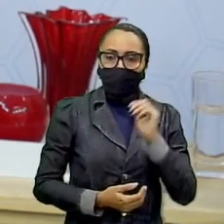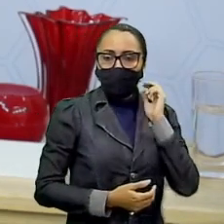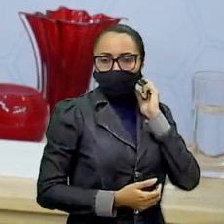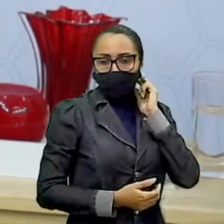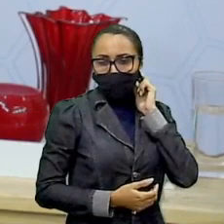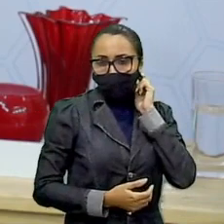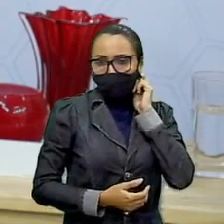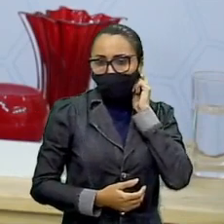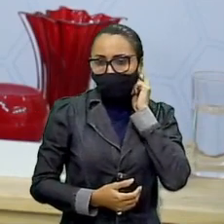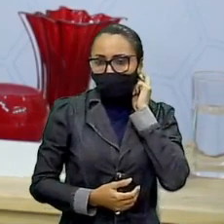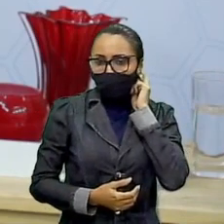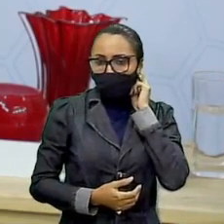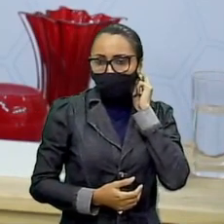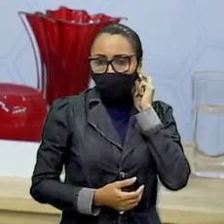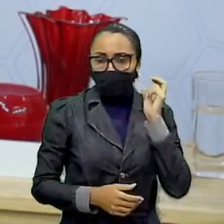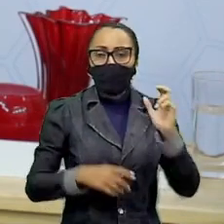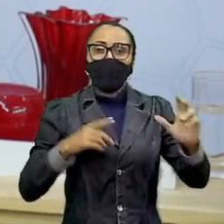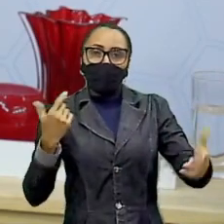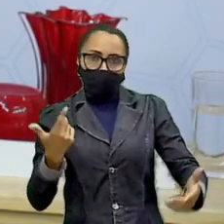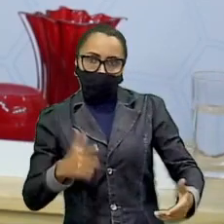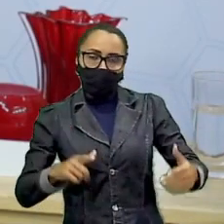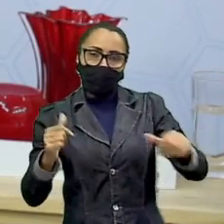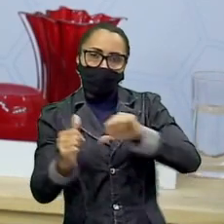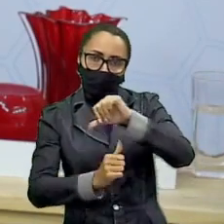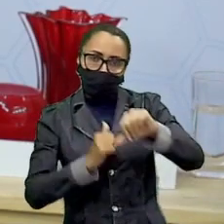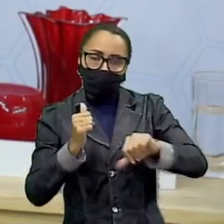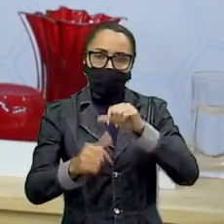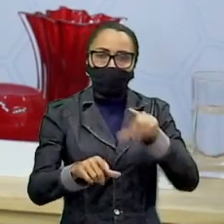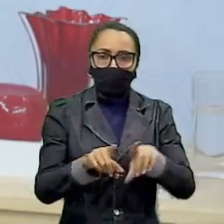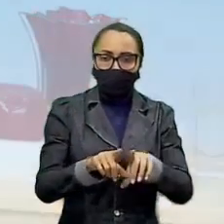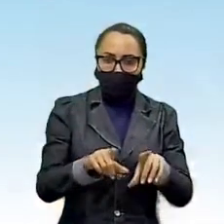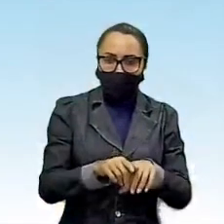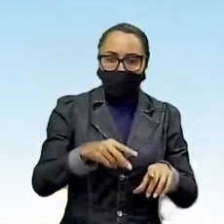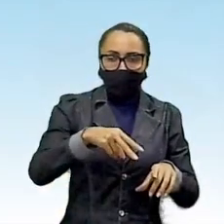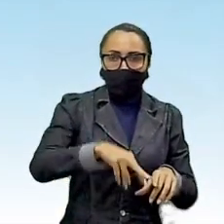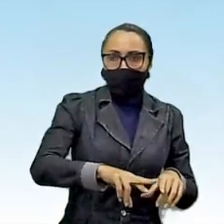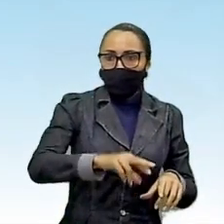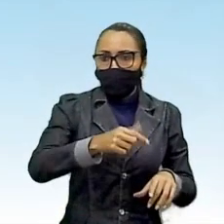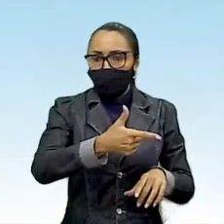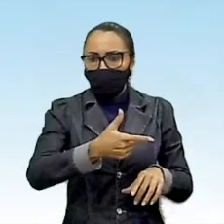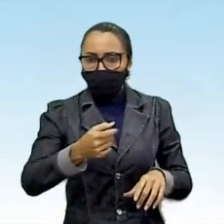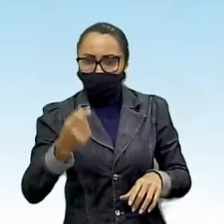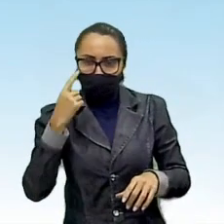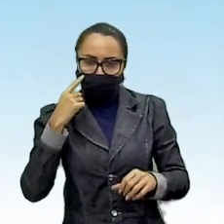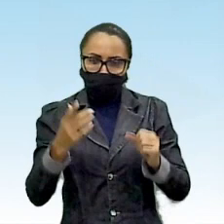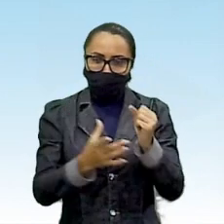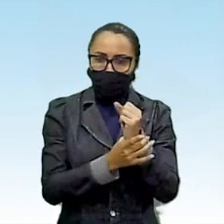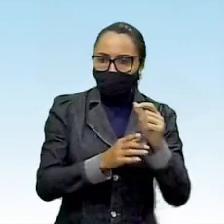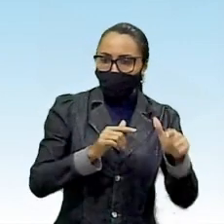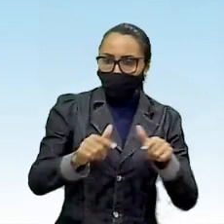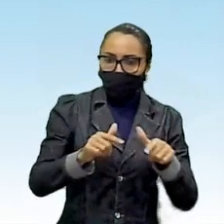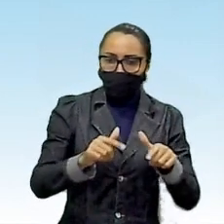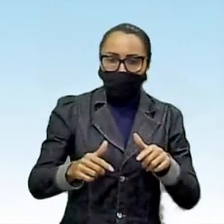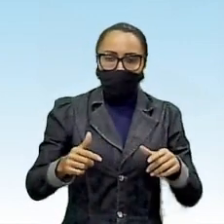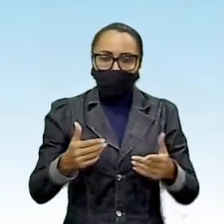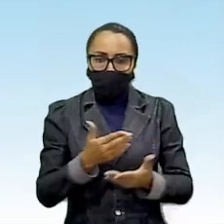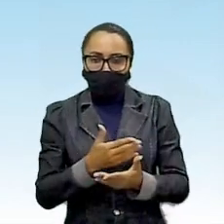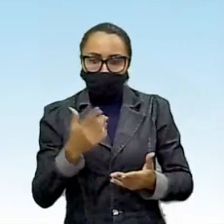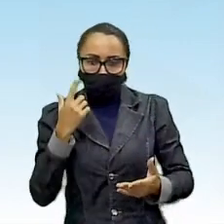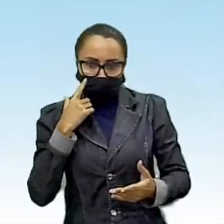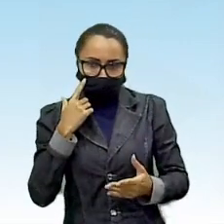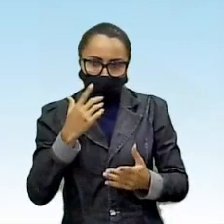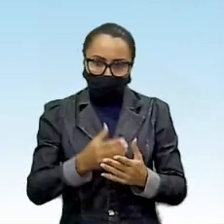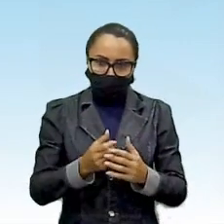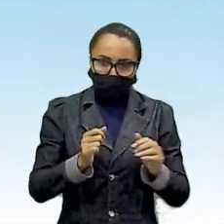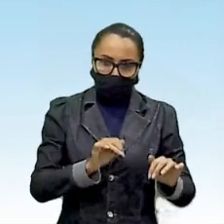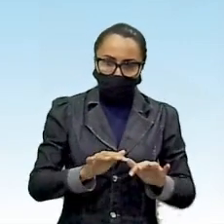trabalhadores. Outra norma que modificou também, né, NR20, de segurança e saúde no trabalho com